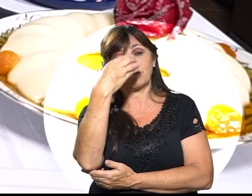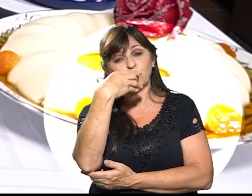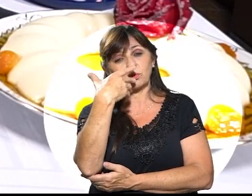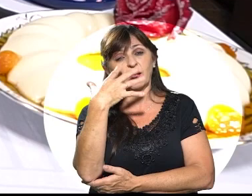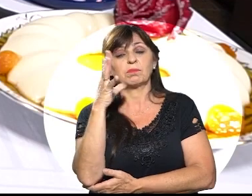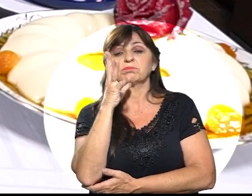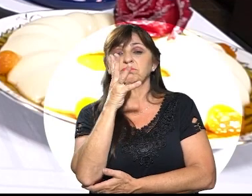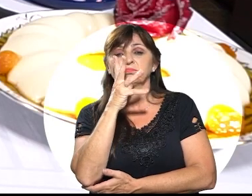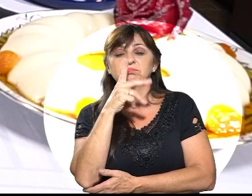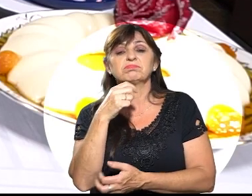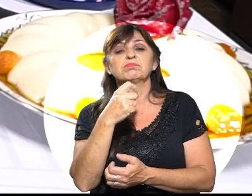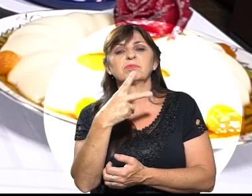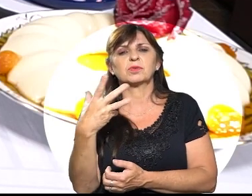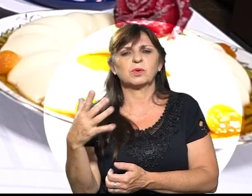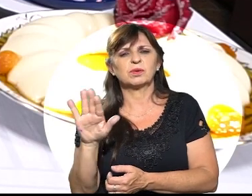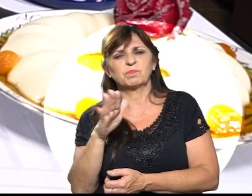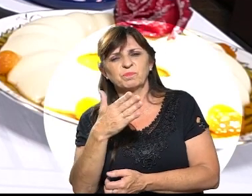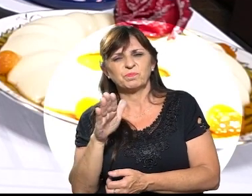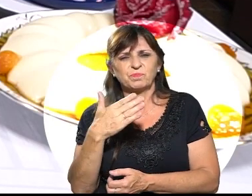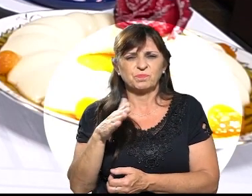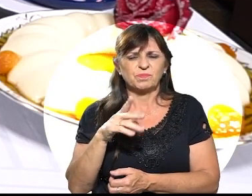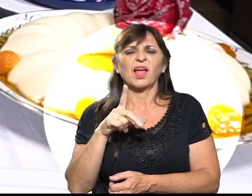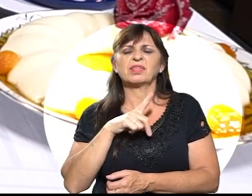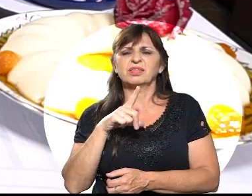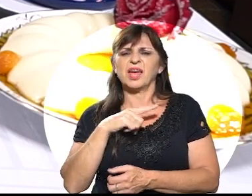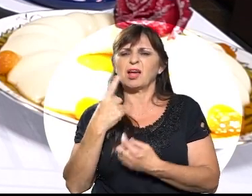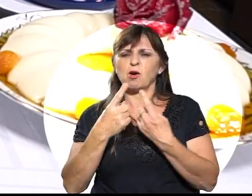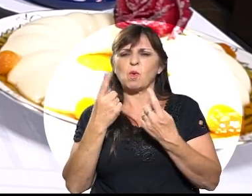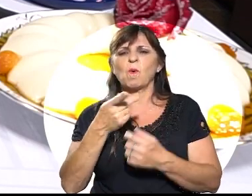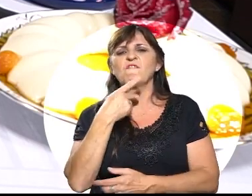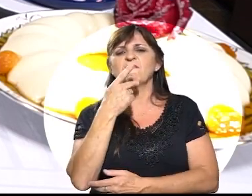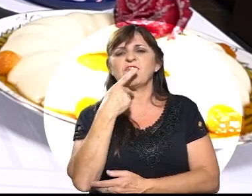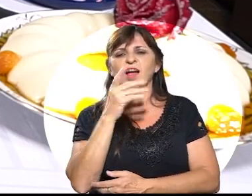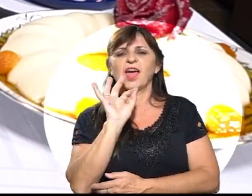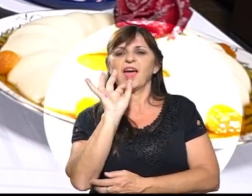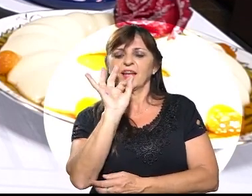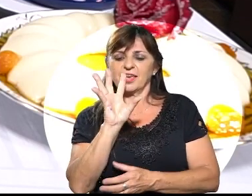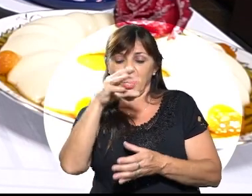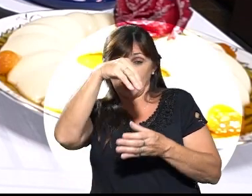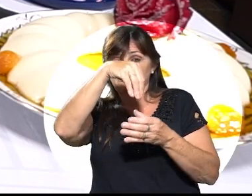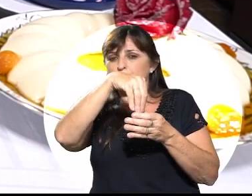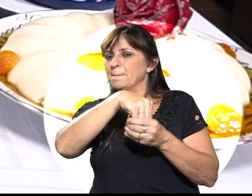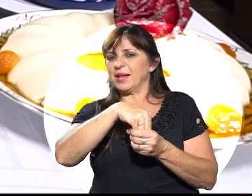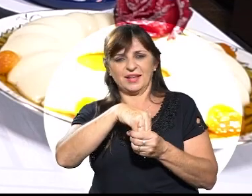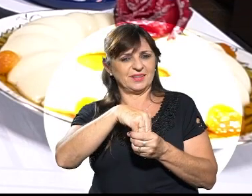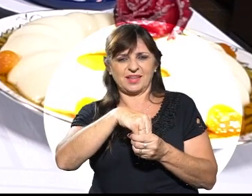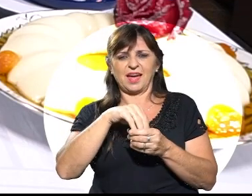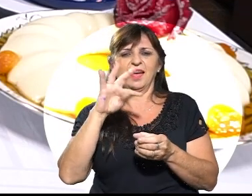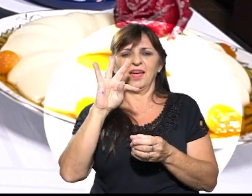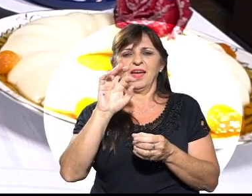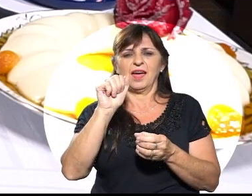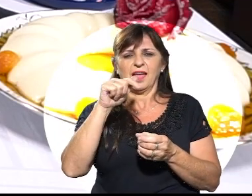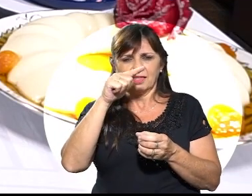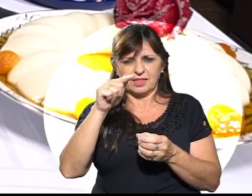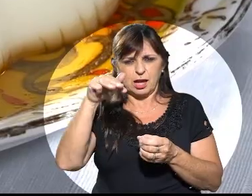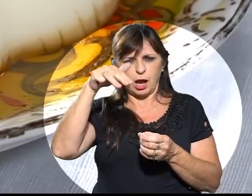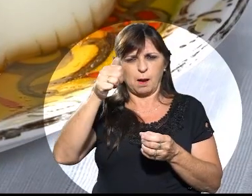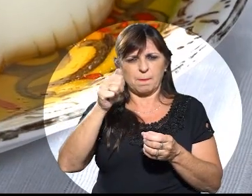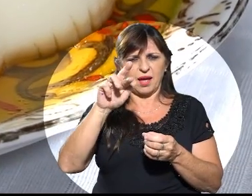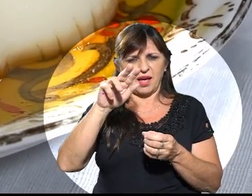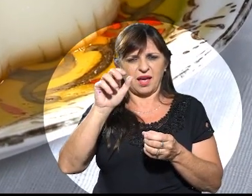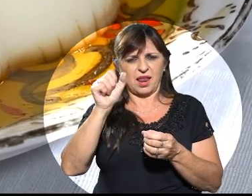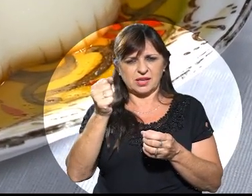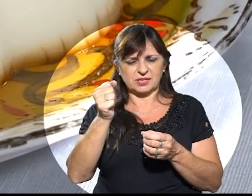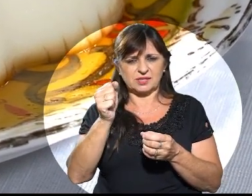tem como, né? Não tem como. Então, mas planta-se, né? E o doce que depois vamos saborear? É um manjar de coco com água de